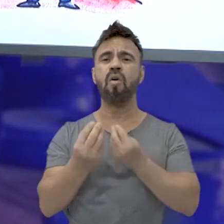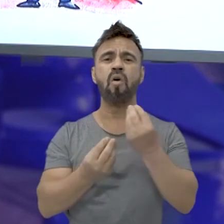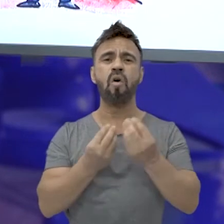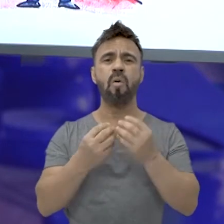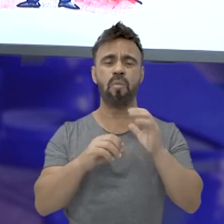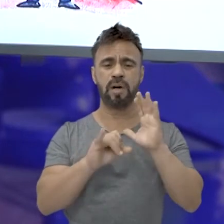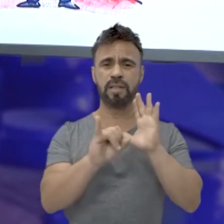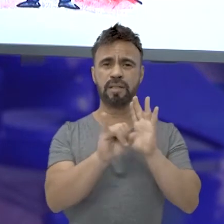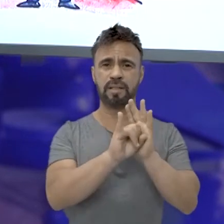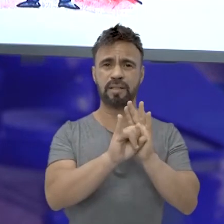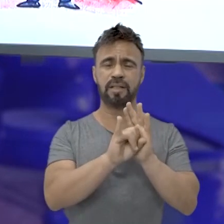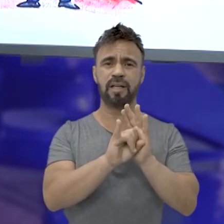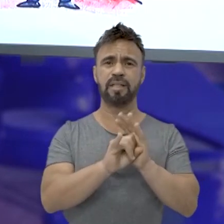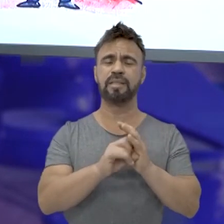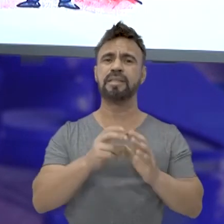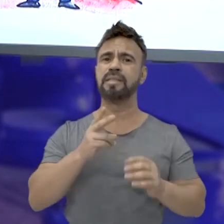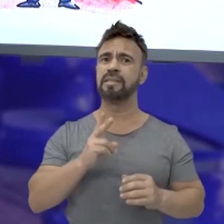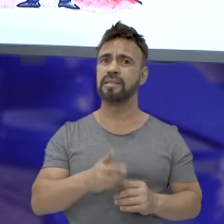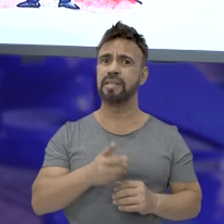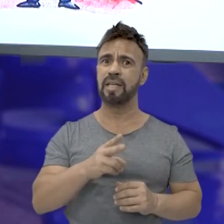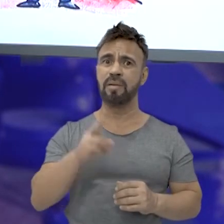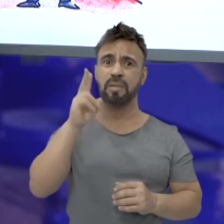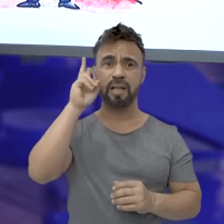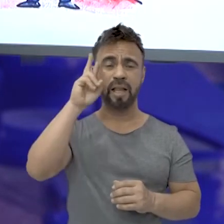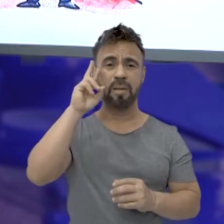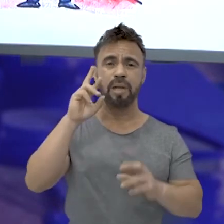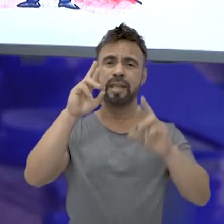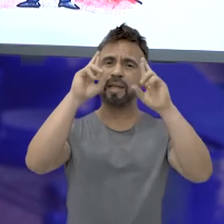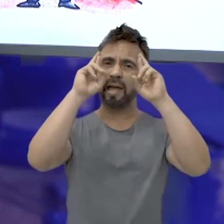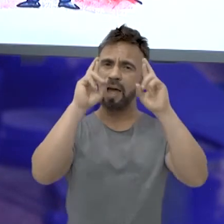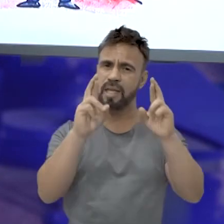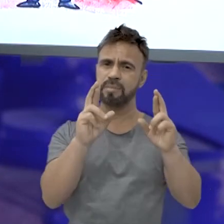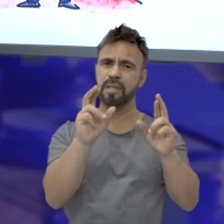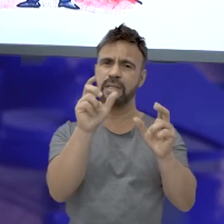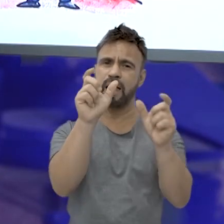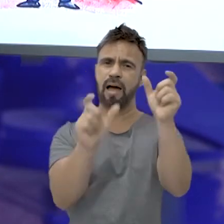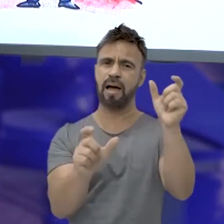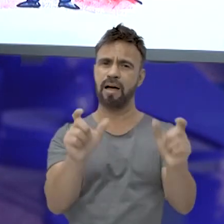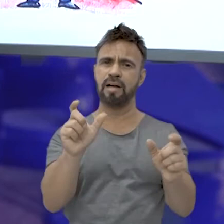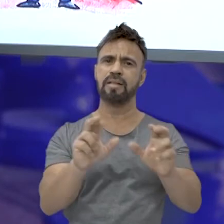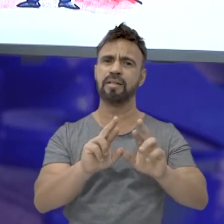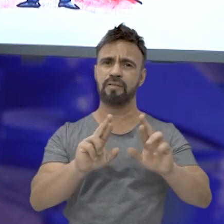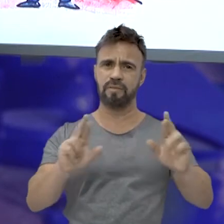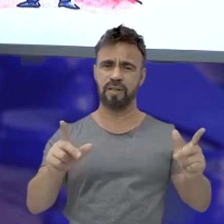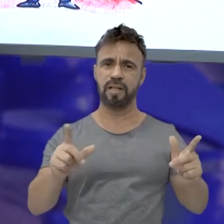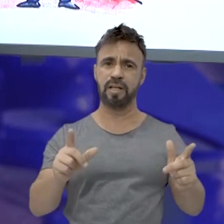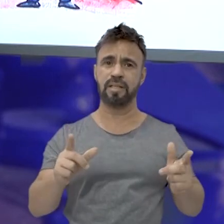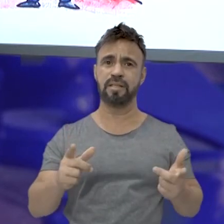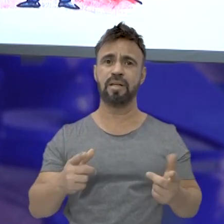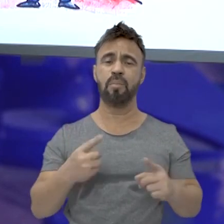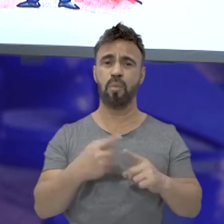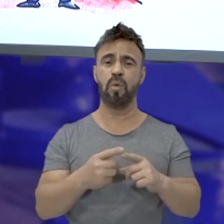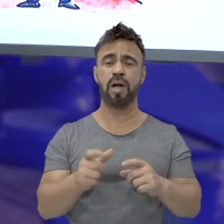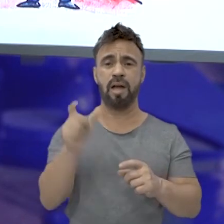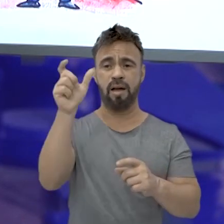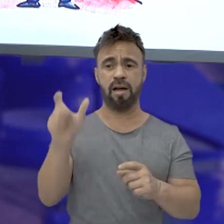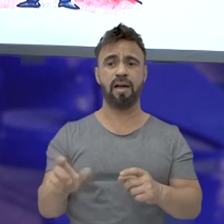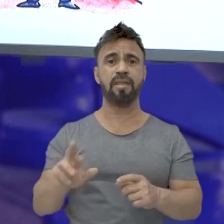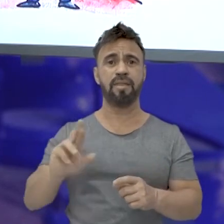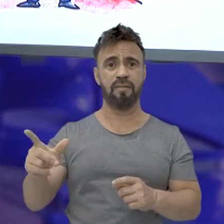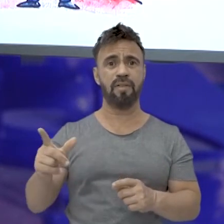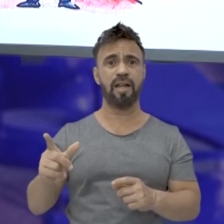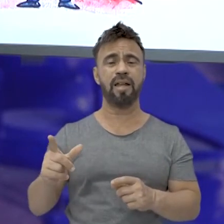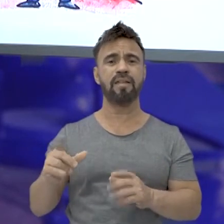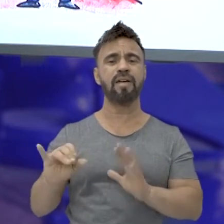da identidade. Lembrando-se que sempre devemos respeitar as diferenças, porque aquilo que é diferente no outro é